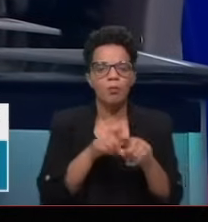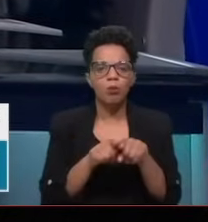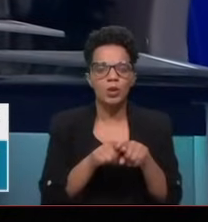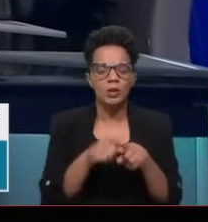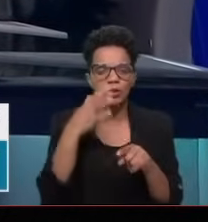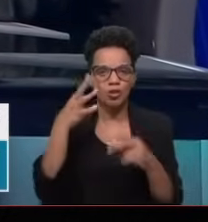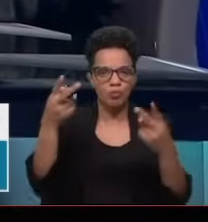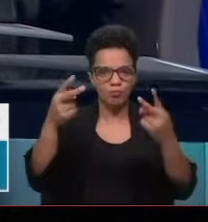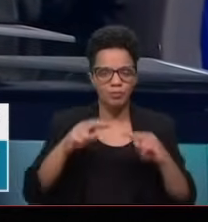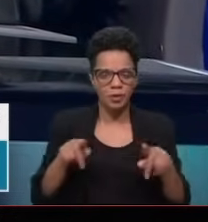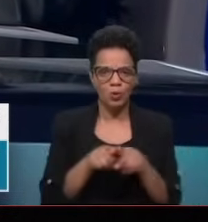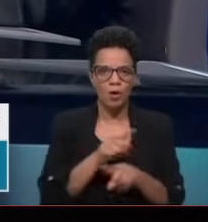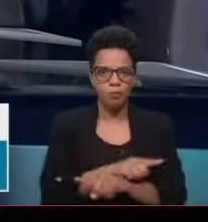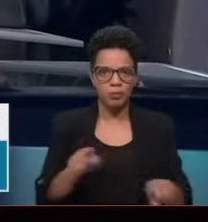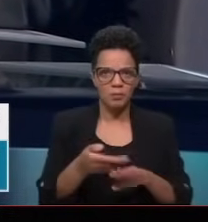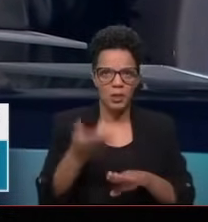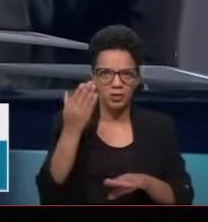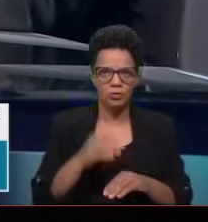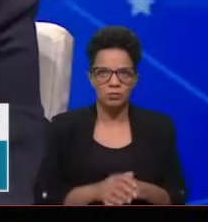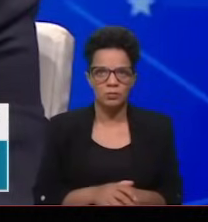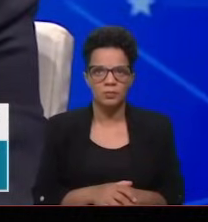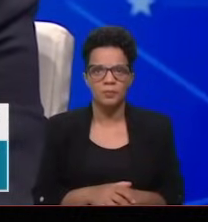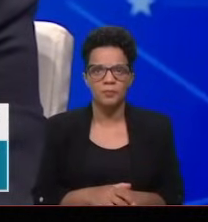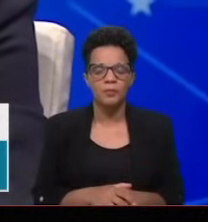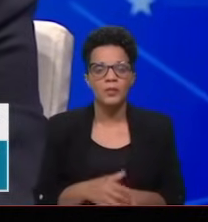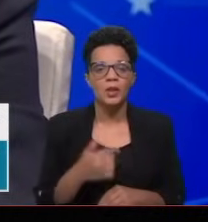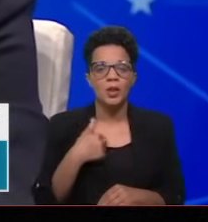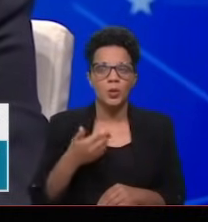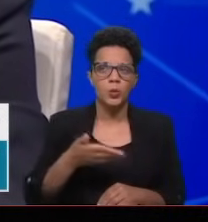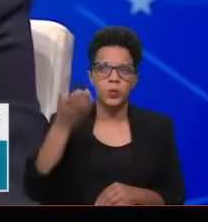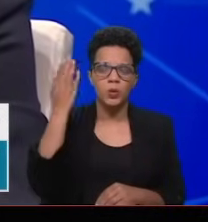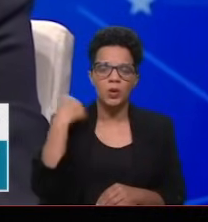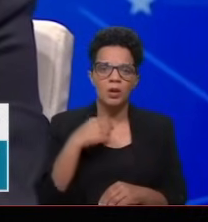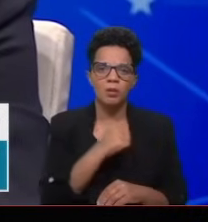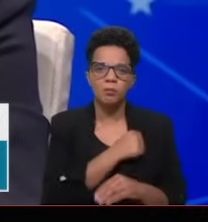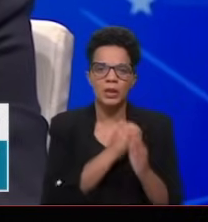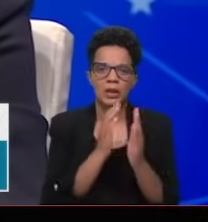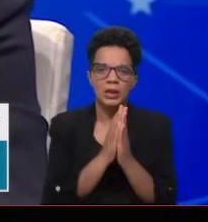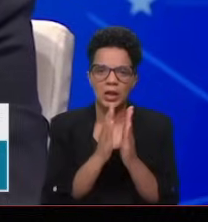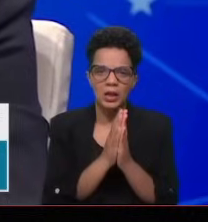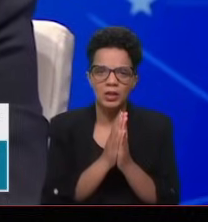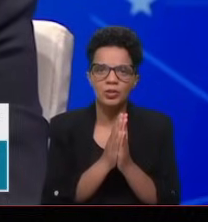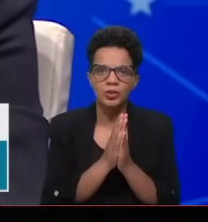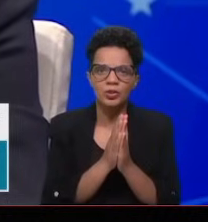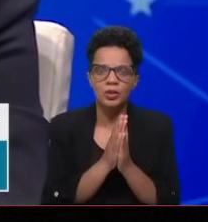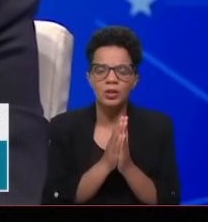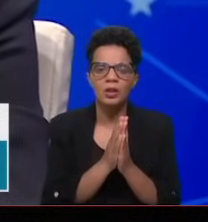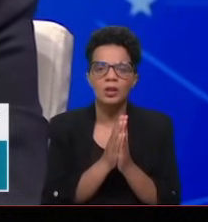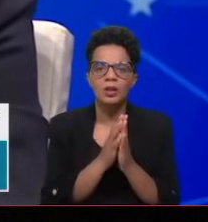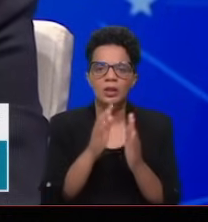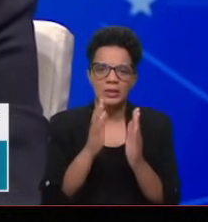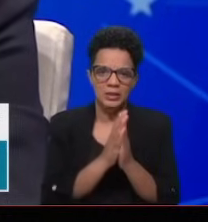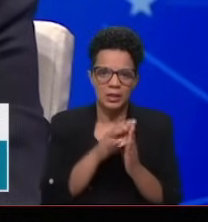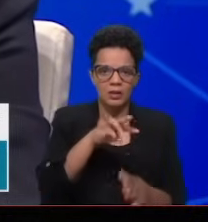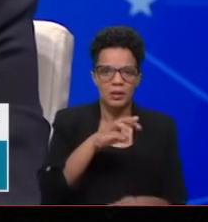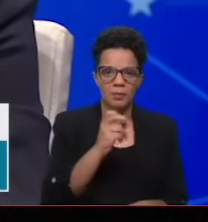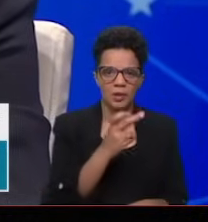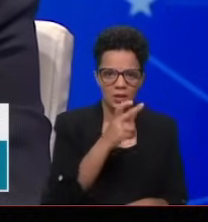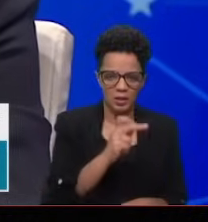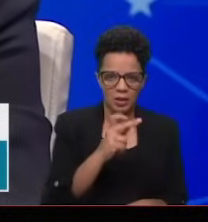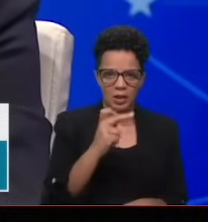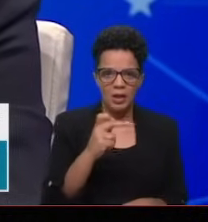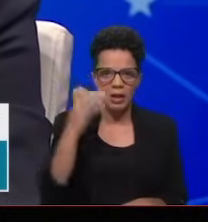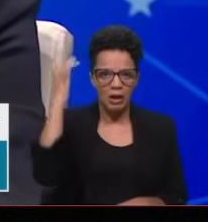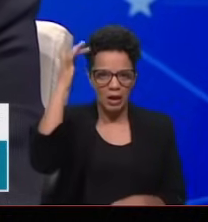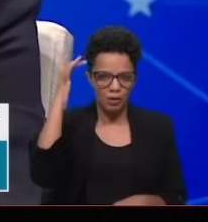de imigração mais restritiva mas com certeza eu estive o outro dia na igreja Santa Maria dos Anes e vi maneira como aquelas Imigrantes vivem